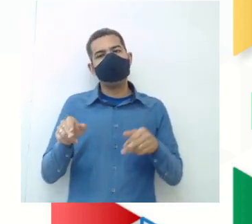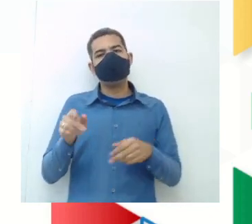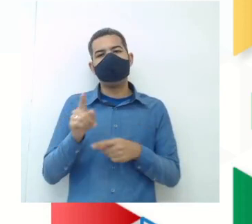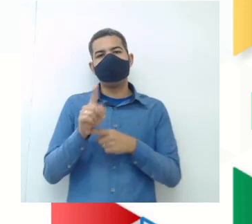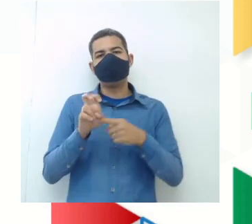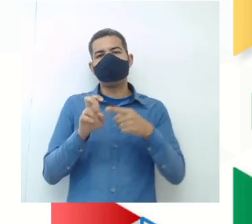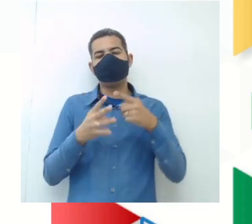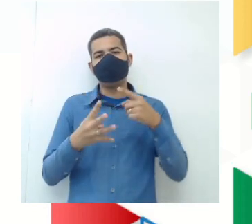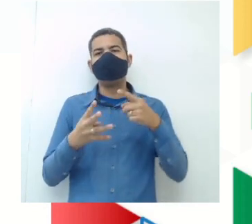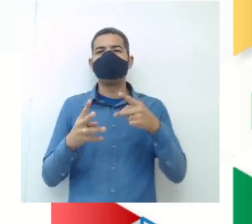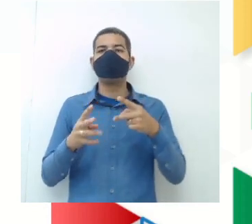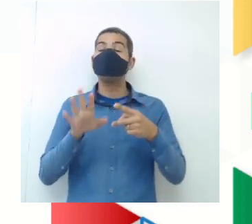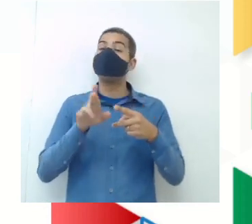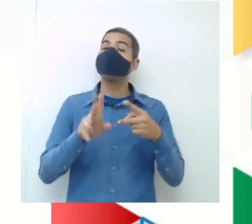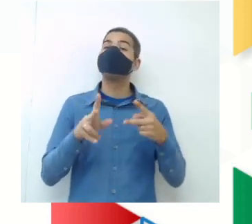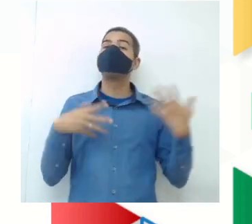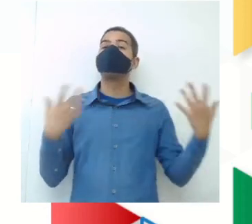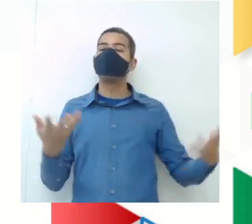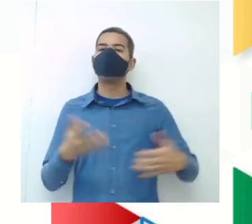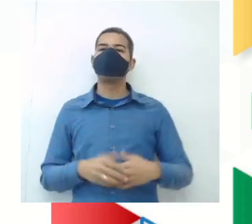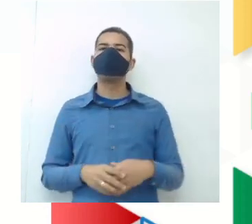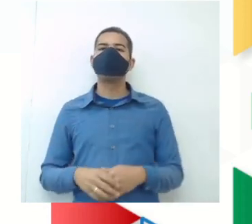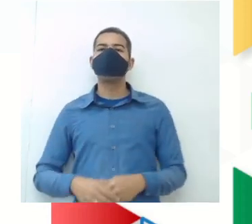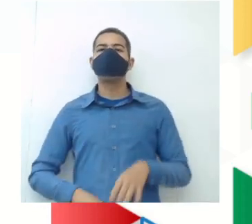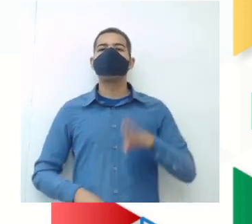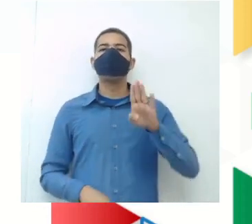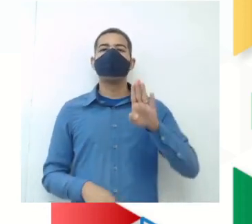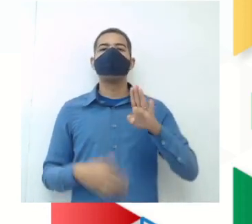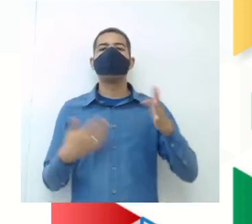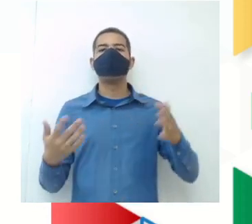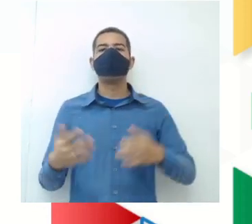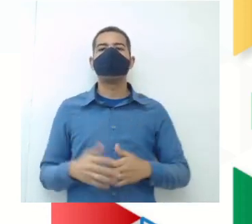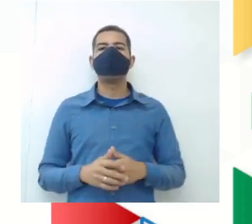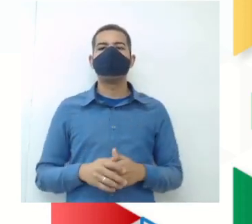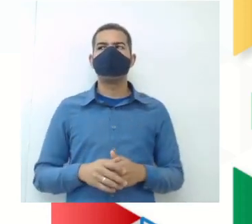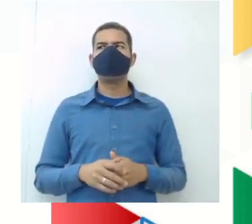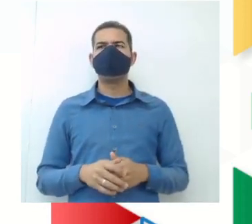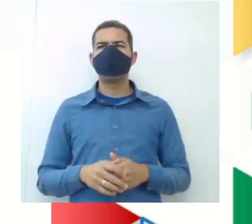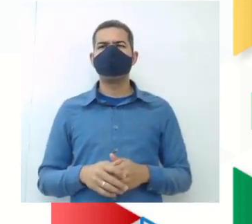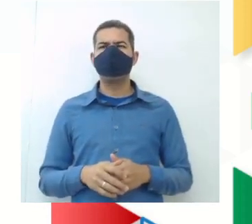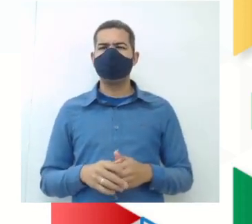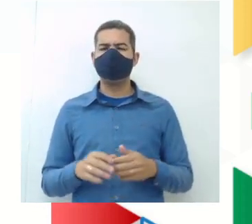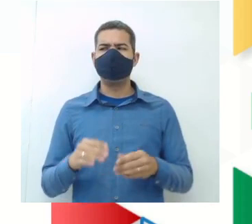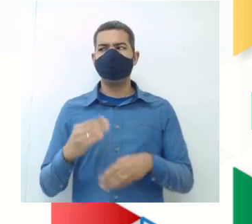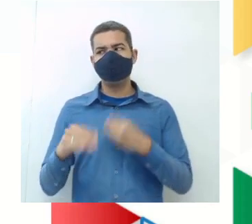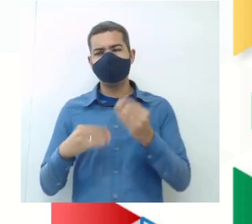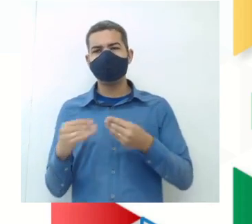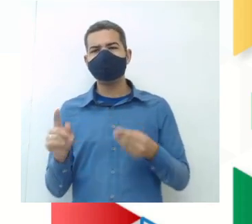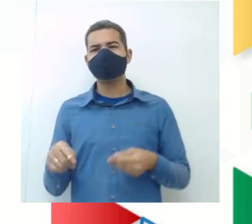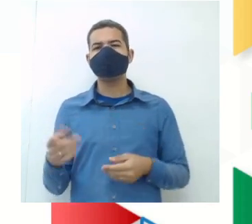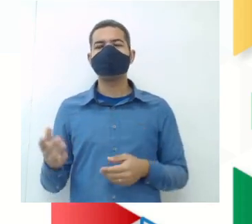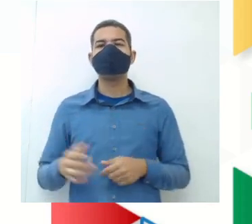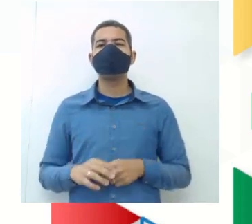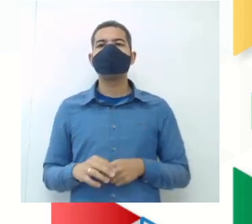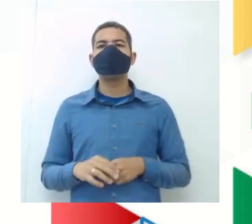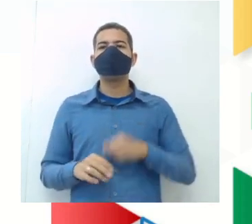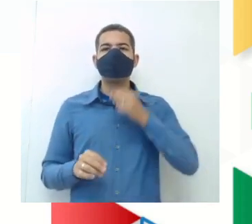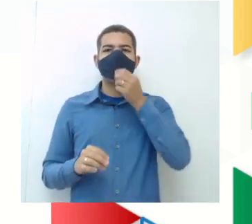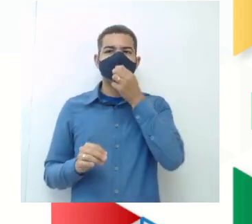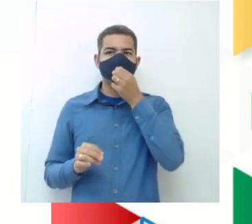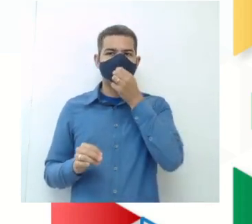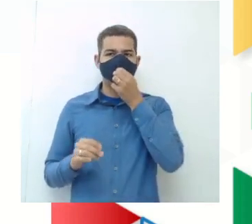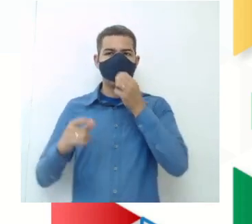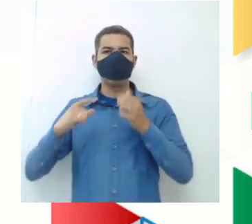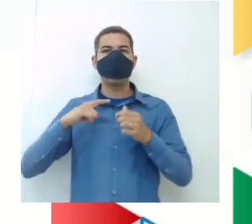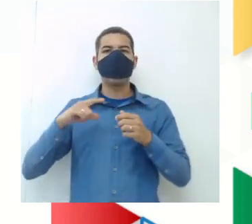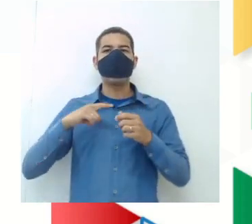ok? Agora a letra B, vamos lá. 3 sobre 4 mais 3. Opa, uma mista, né? Então vamos lá. Para fazer a mista eu